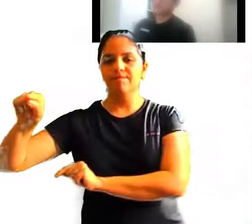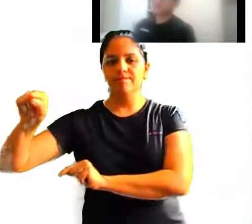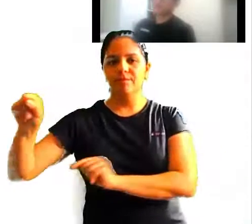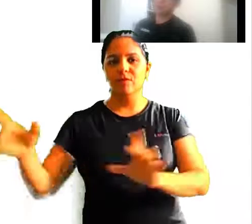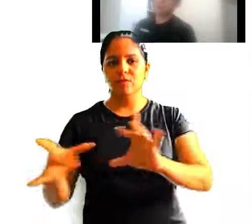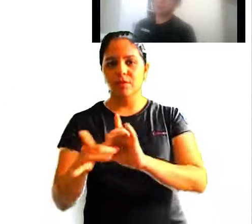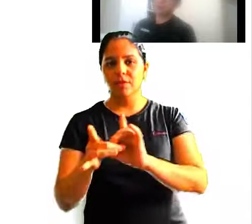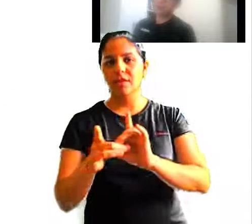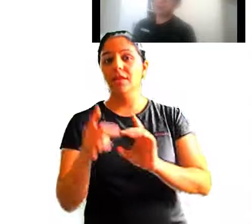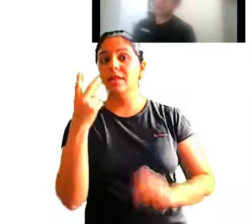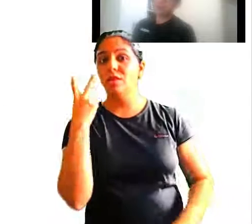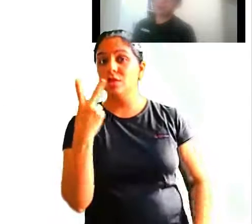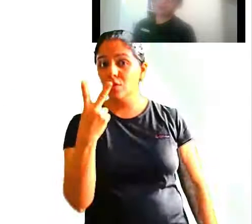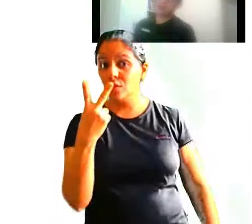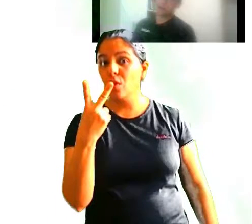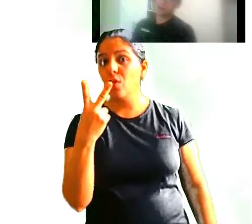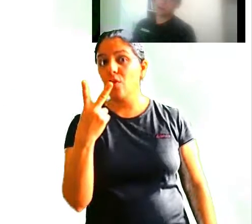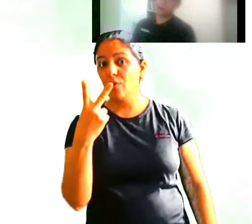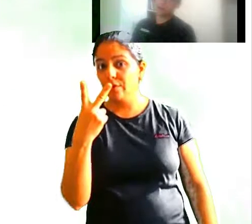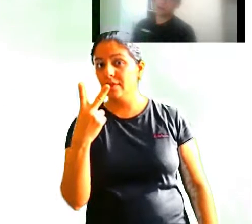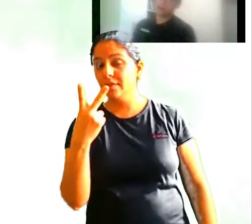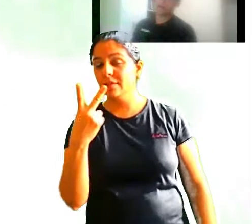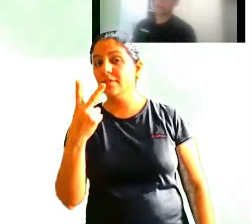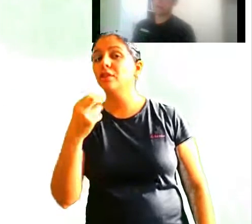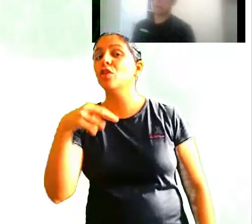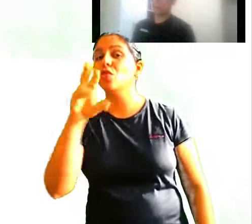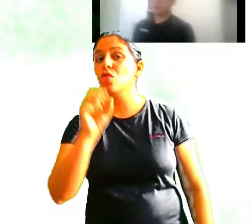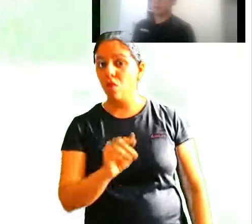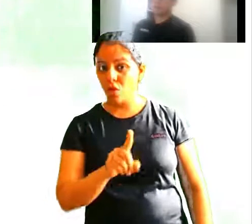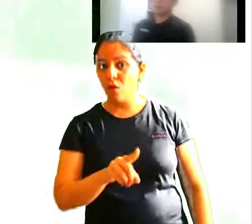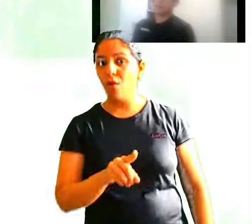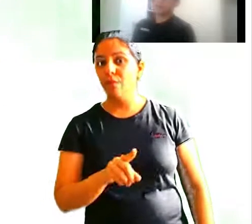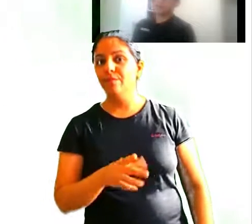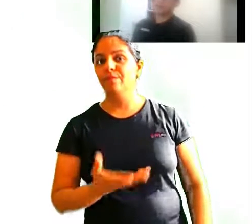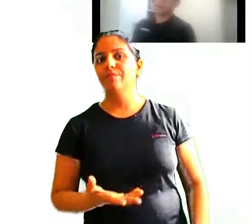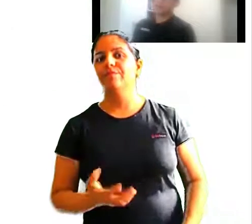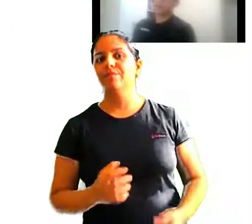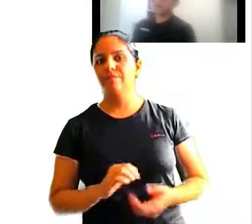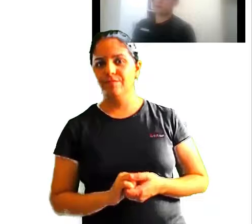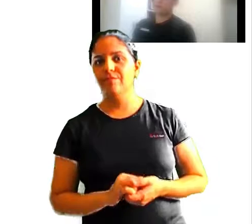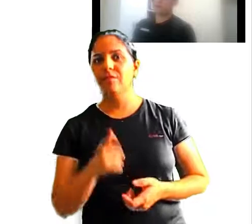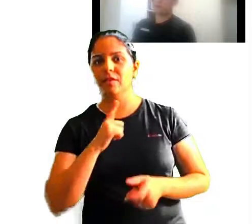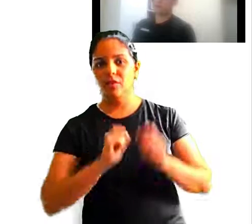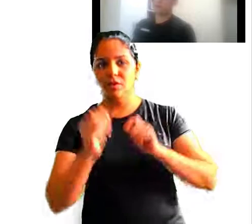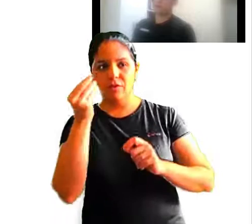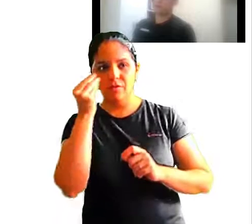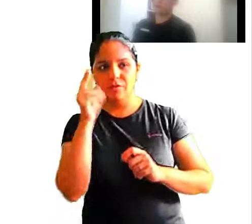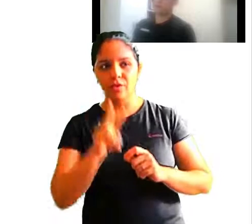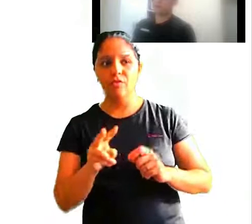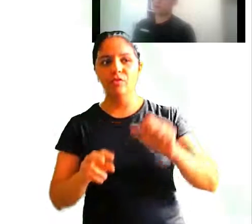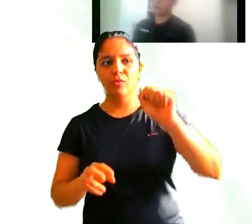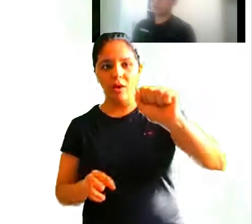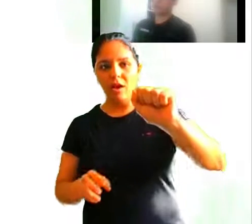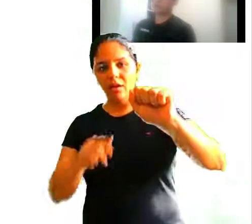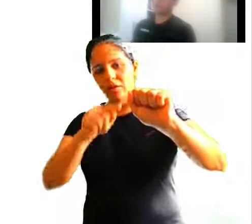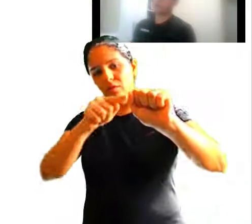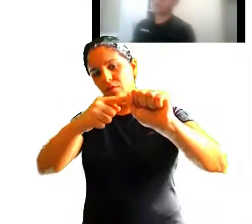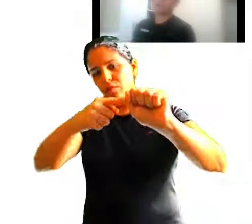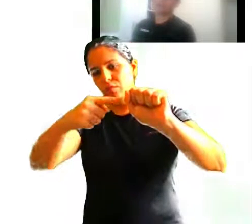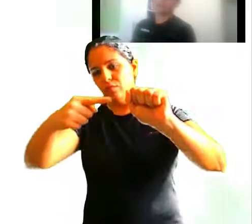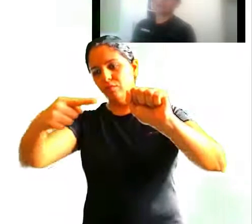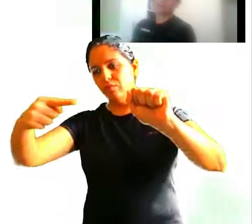Eles estão ligados ao mesmo par de nós, ó, A e B, tá? Então eu tenho dois nós e esses resistores eles estão ligados